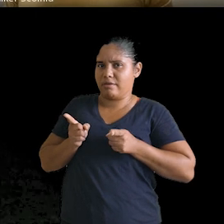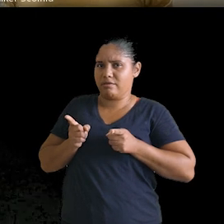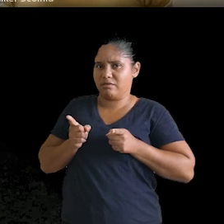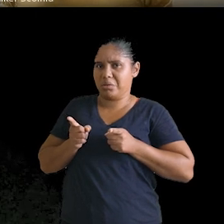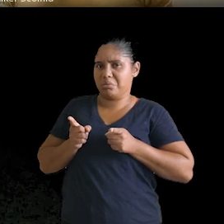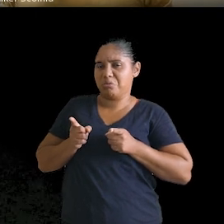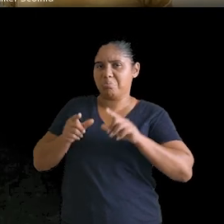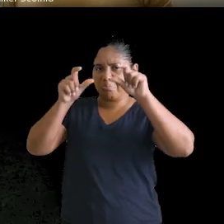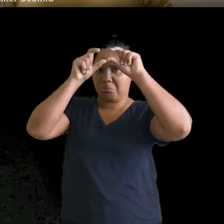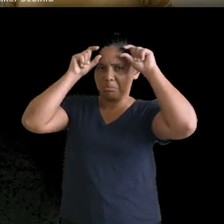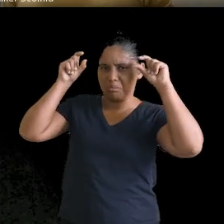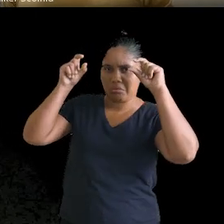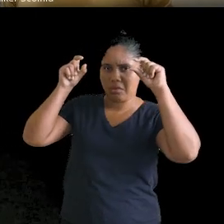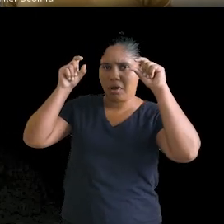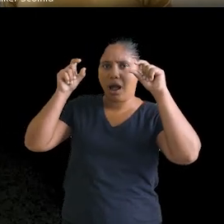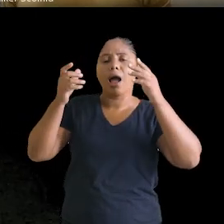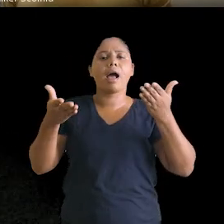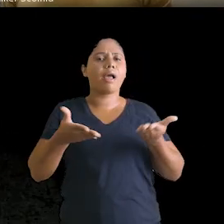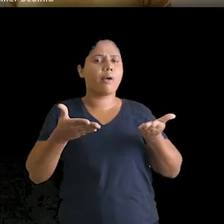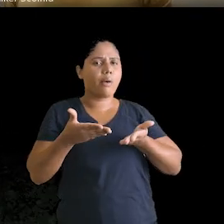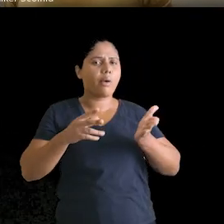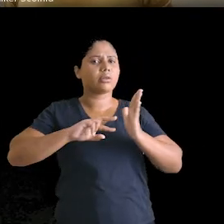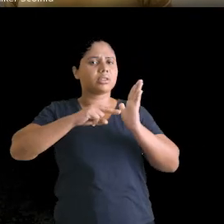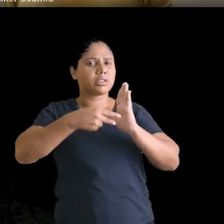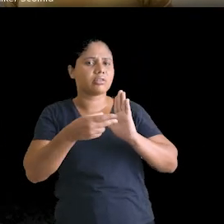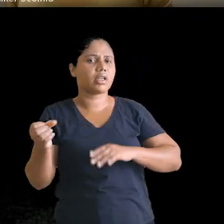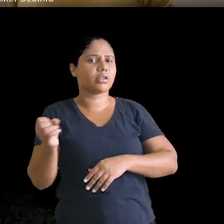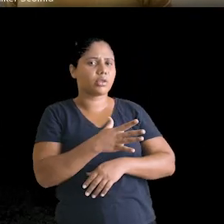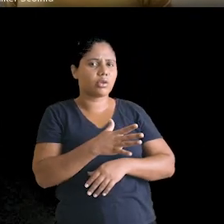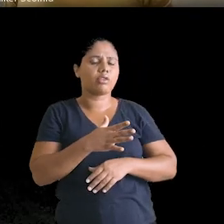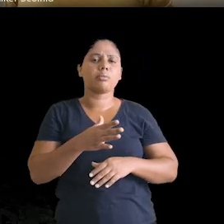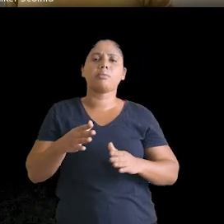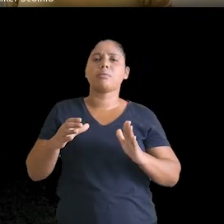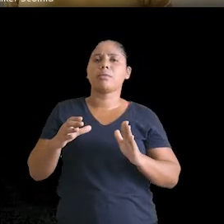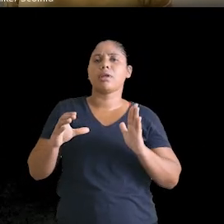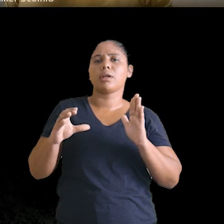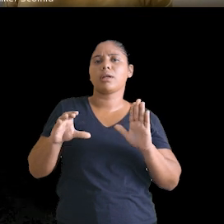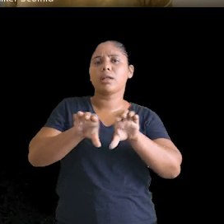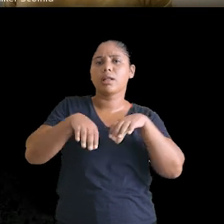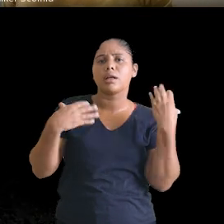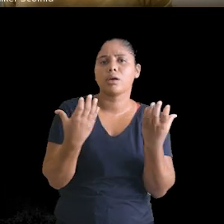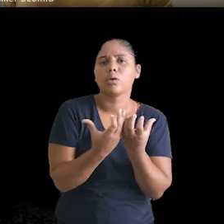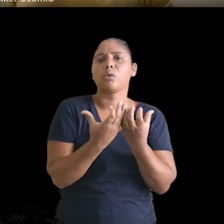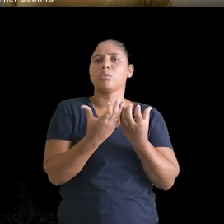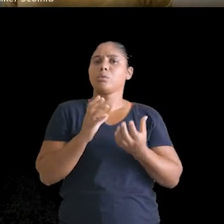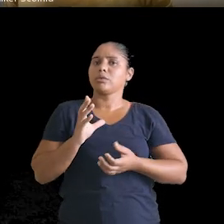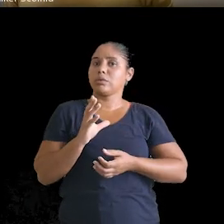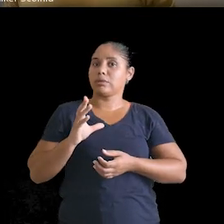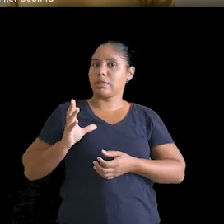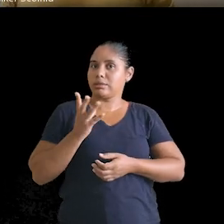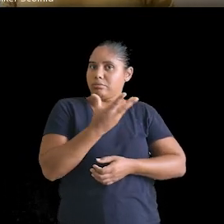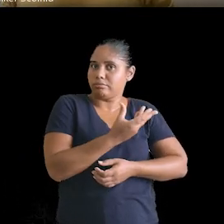ele está sendo ressignificando pela comunidade trans e que se possa dessa palavra como forma de política e resistência,